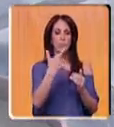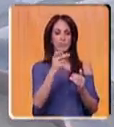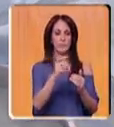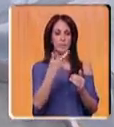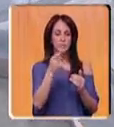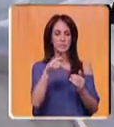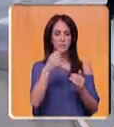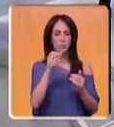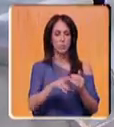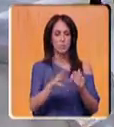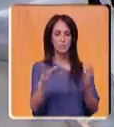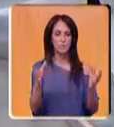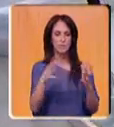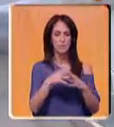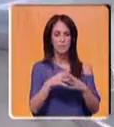Aliás...